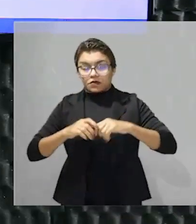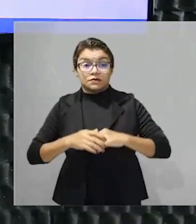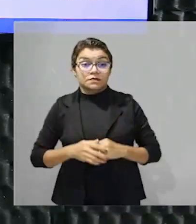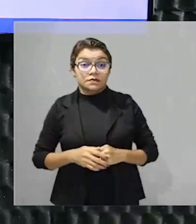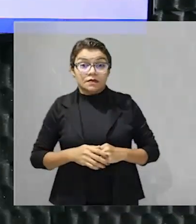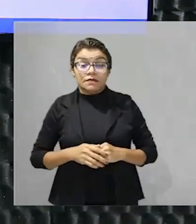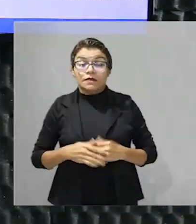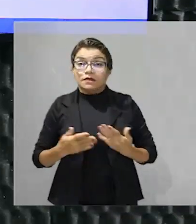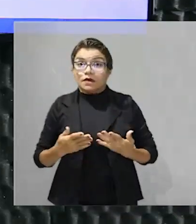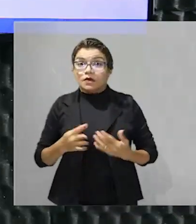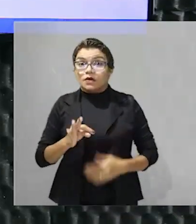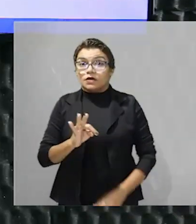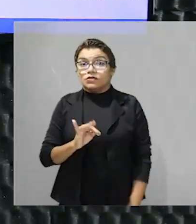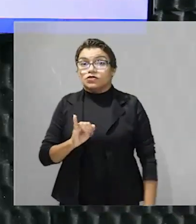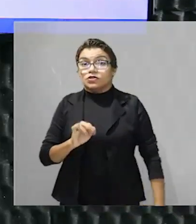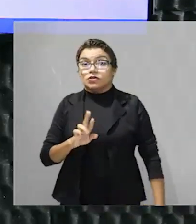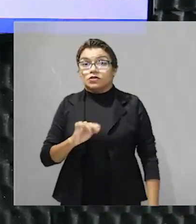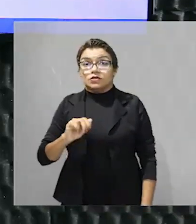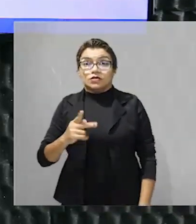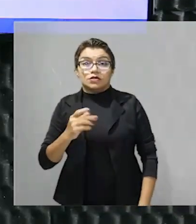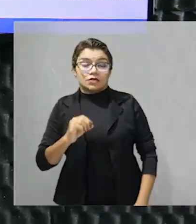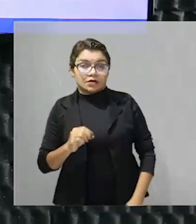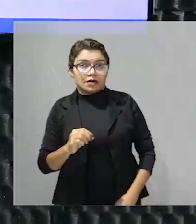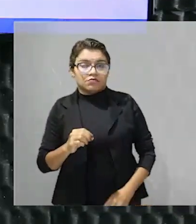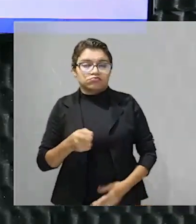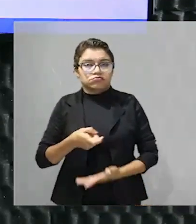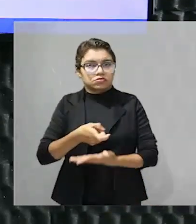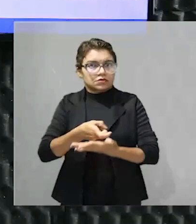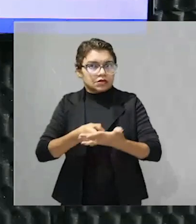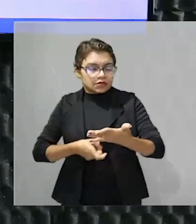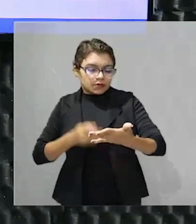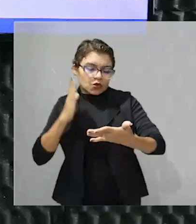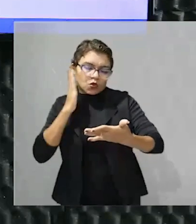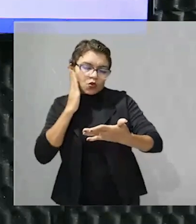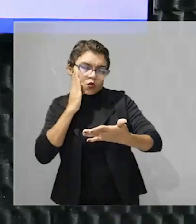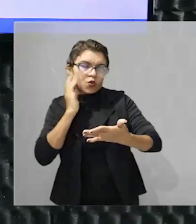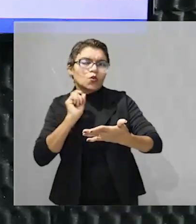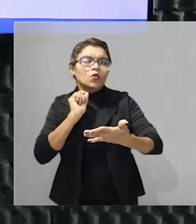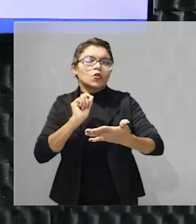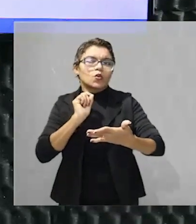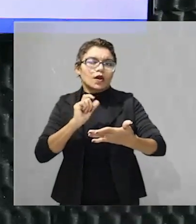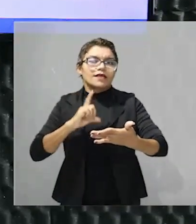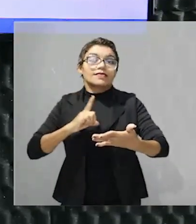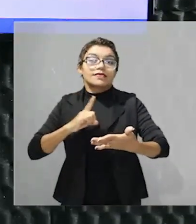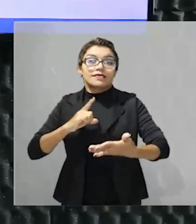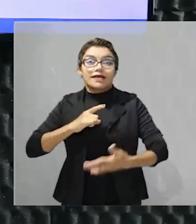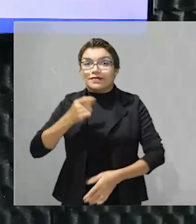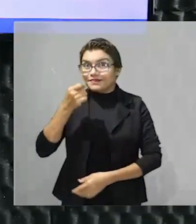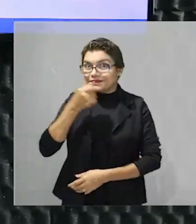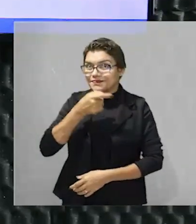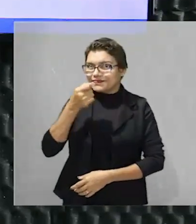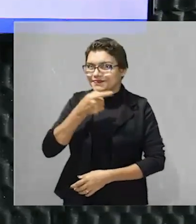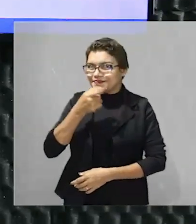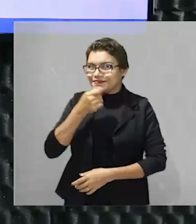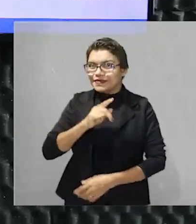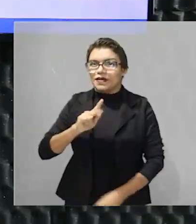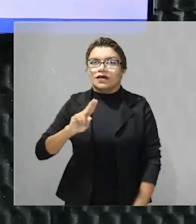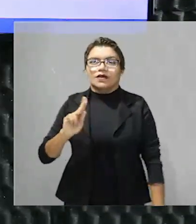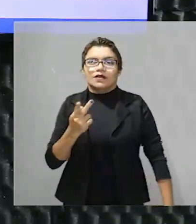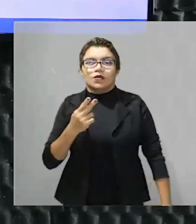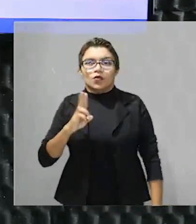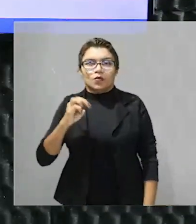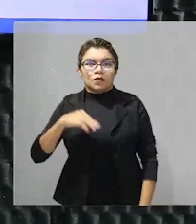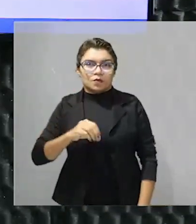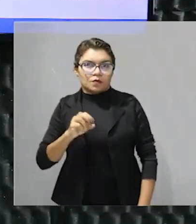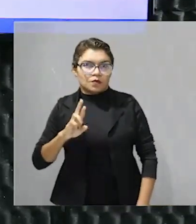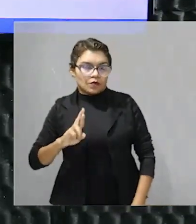E a tirinha, em termos de interpretação, ela normalmente tem humor. O objetivo dela é trazer um